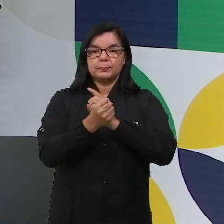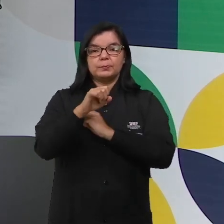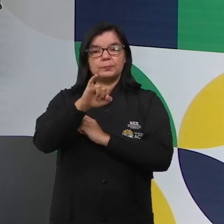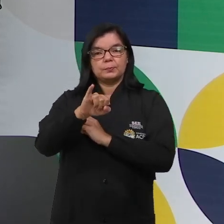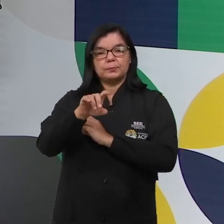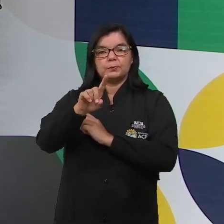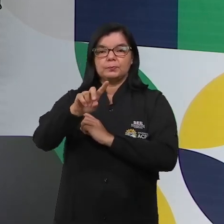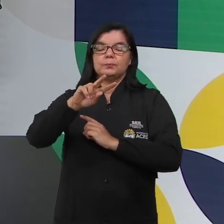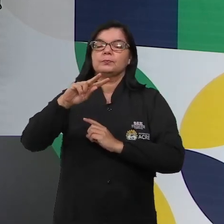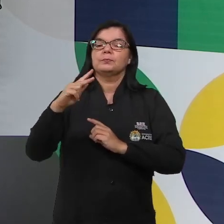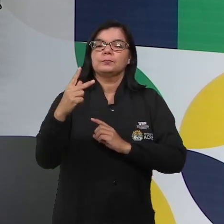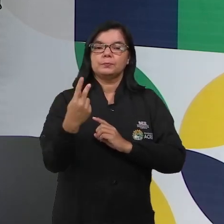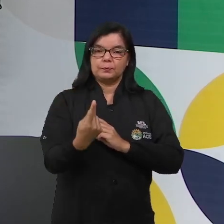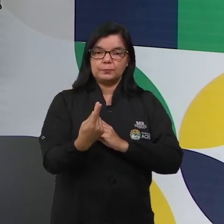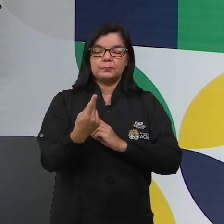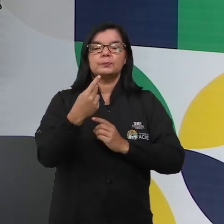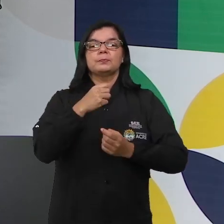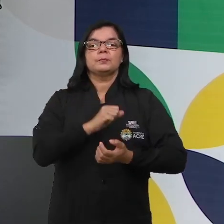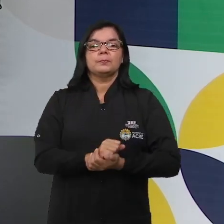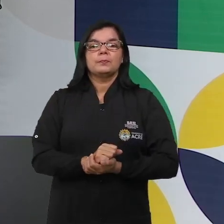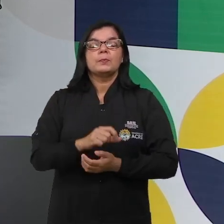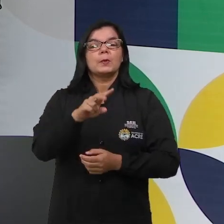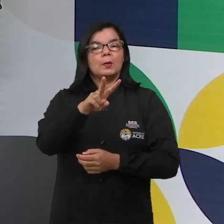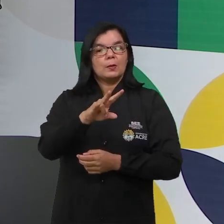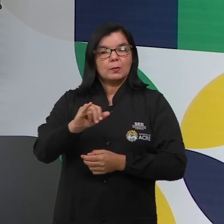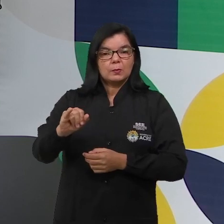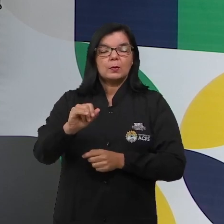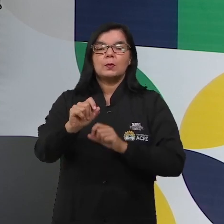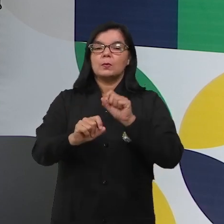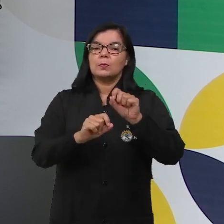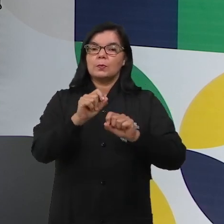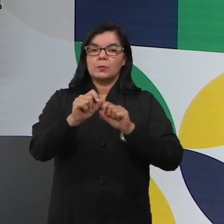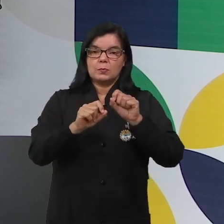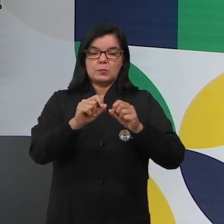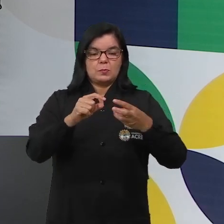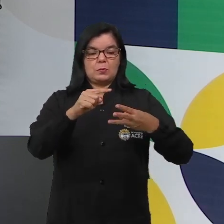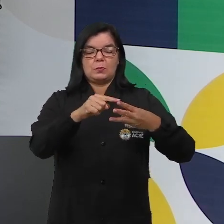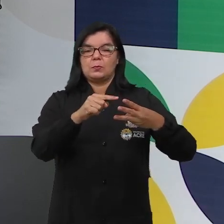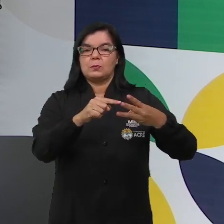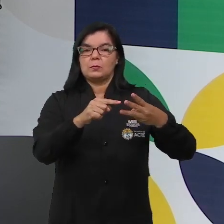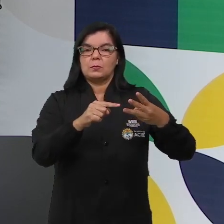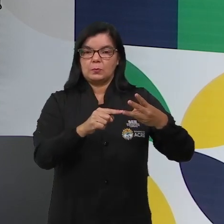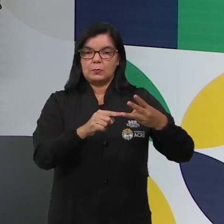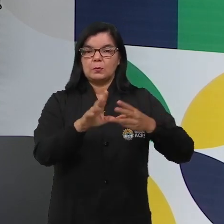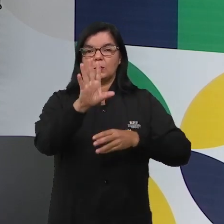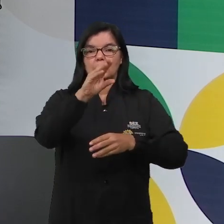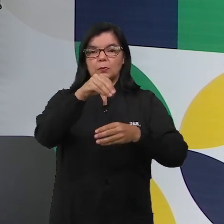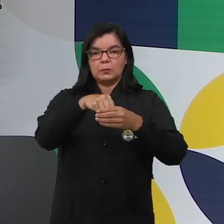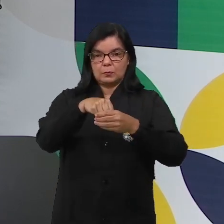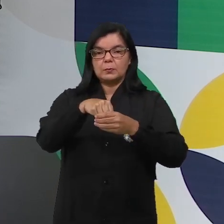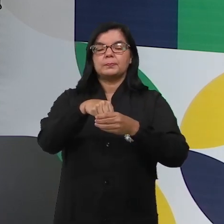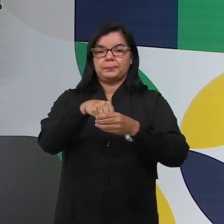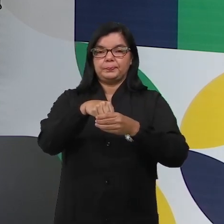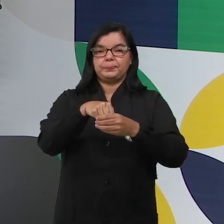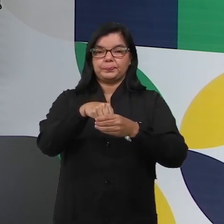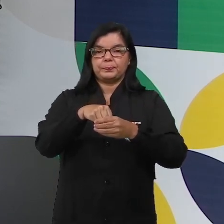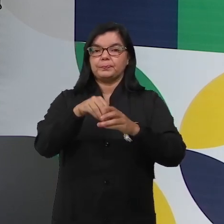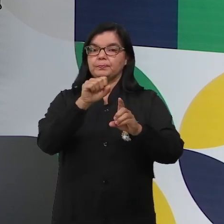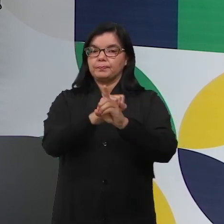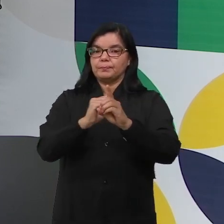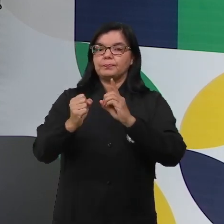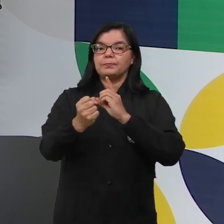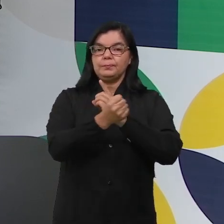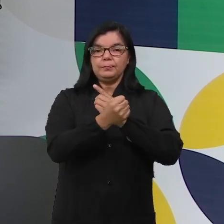IDH, que é o Índice de Desenvolvimento Humano, ele vai levar em consideração aí 3 fatores dentro dessa determinada